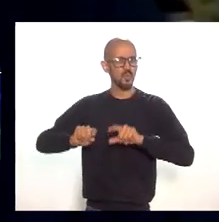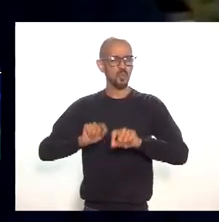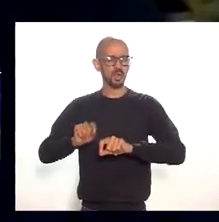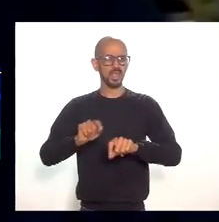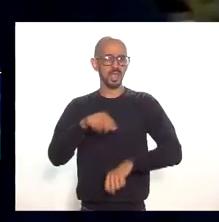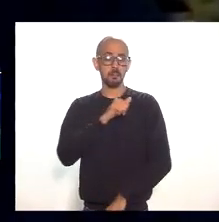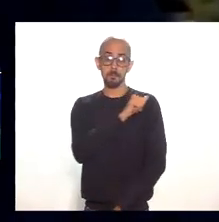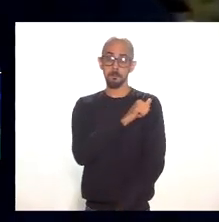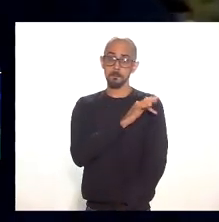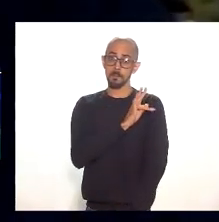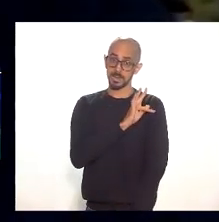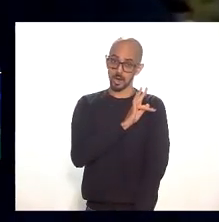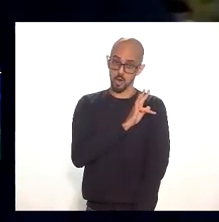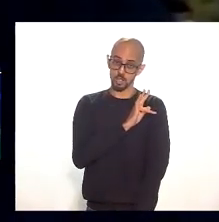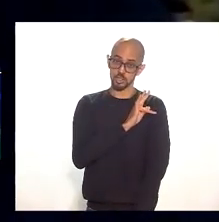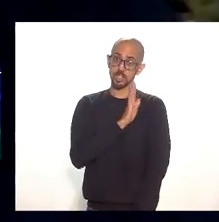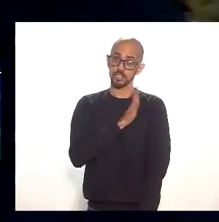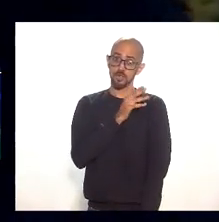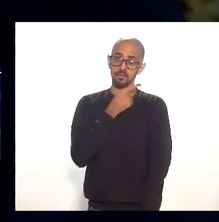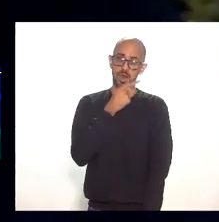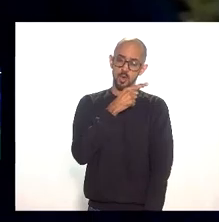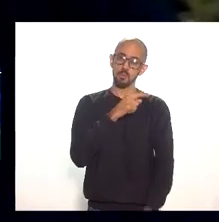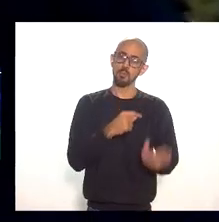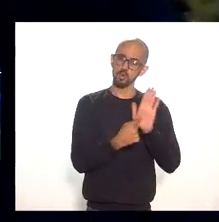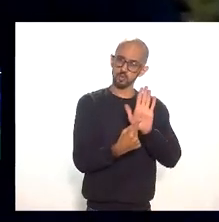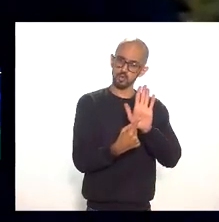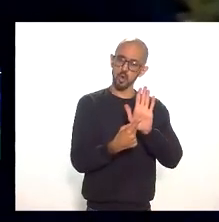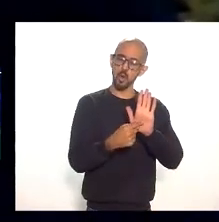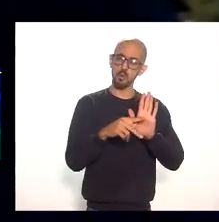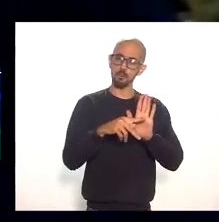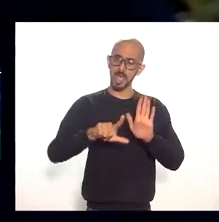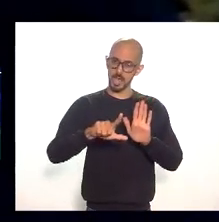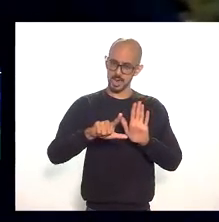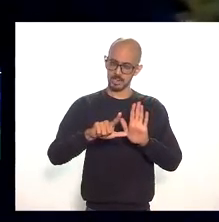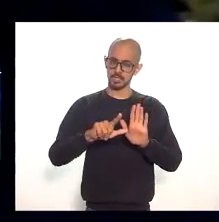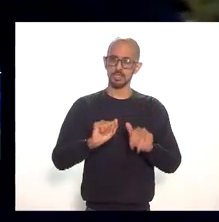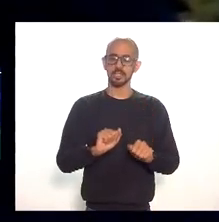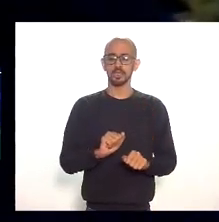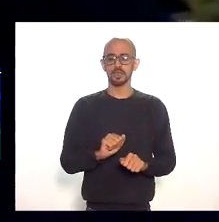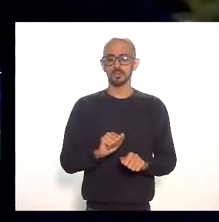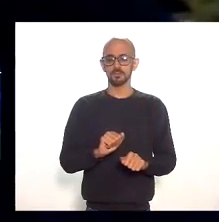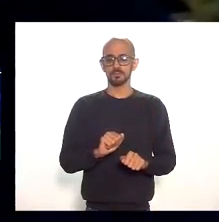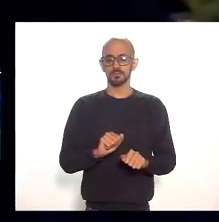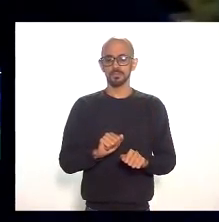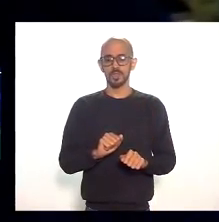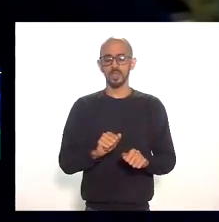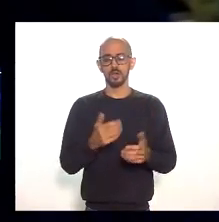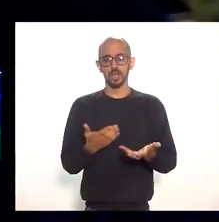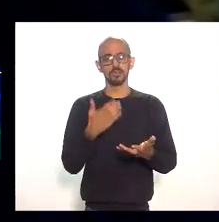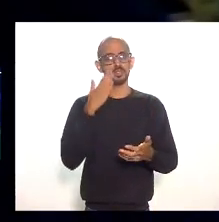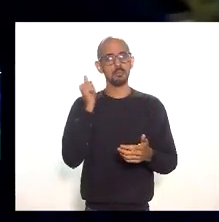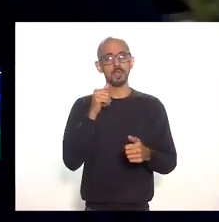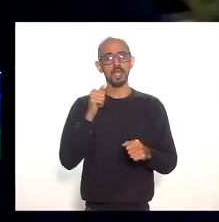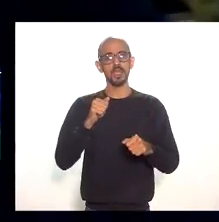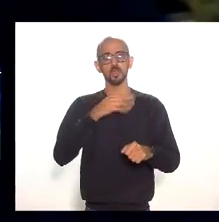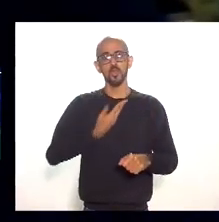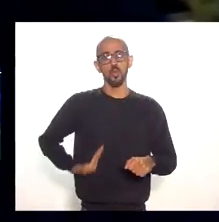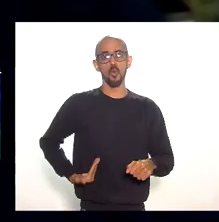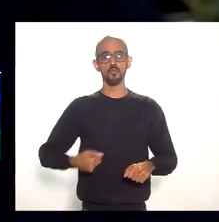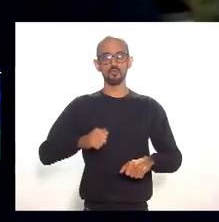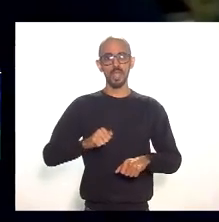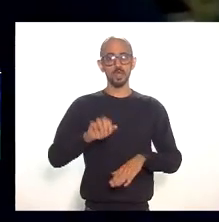Marta Rocha apresentou o projeto de lei, nós votamos, e eu queria saber, por parte do governo estadual, como que anda